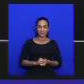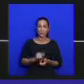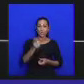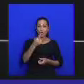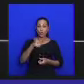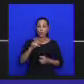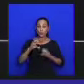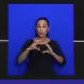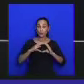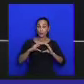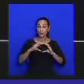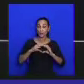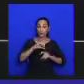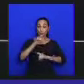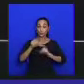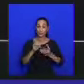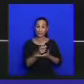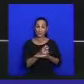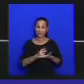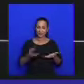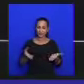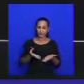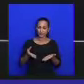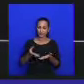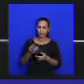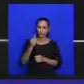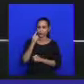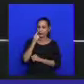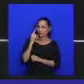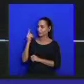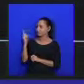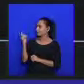Quinta e última bola do sorteio da Quina de hoje.